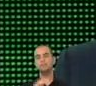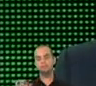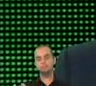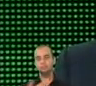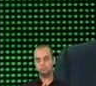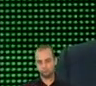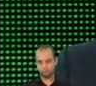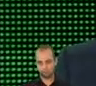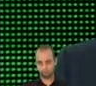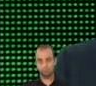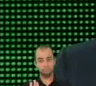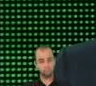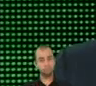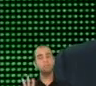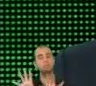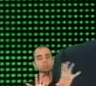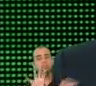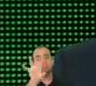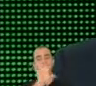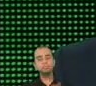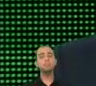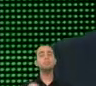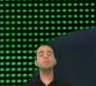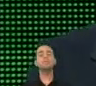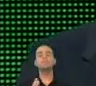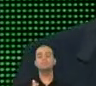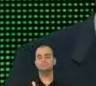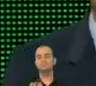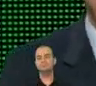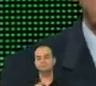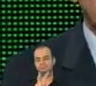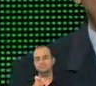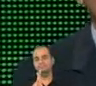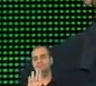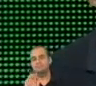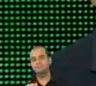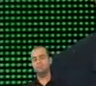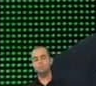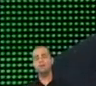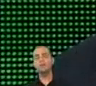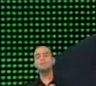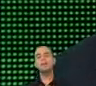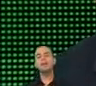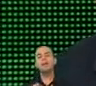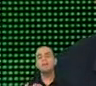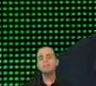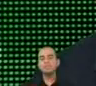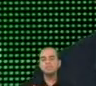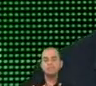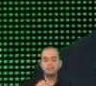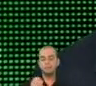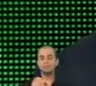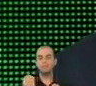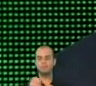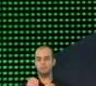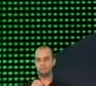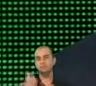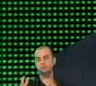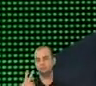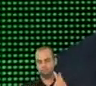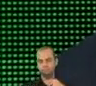Brasil, no plano nacional e mesmo na maioria dos estados por falta de recursos, que é a questão da